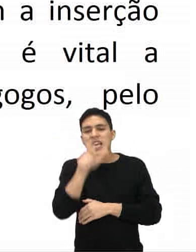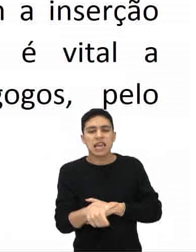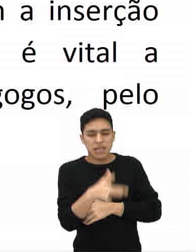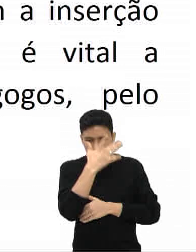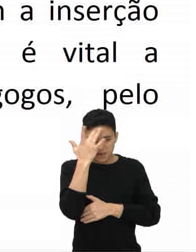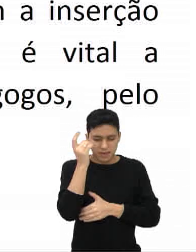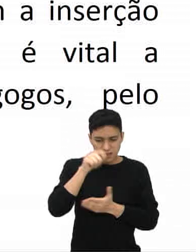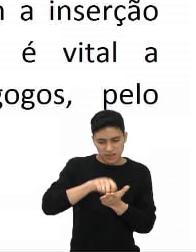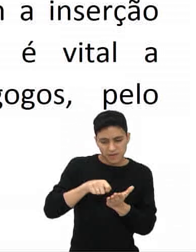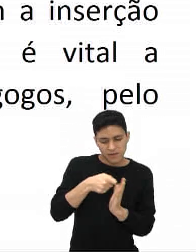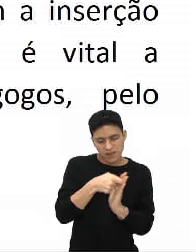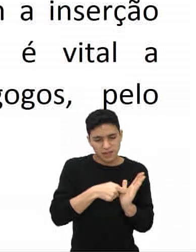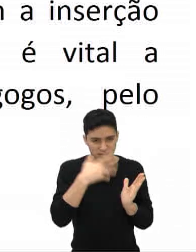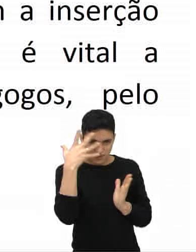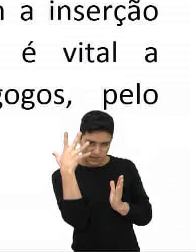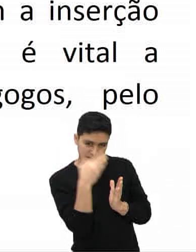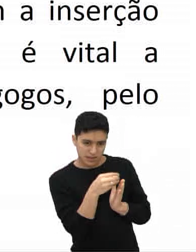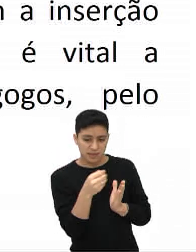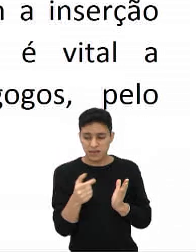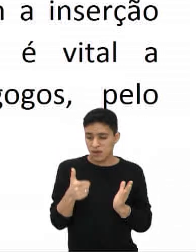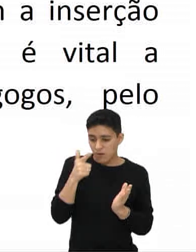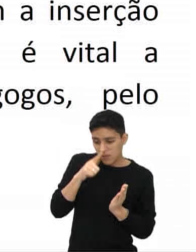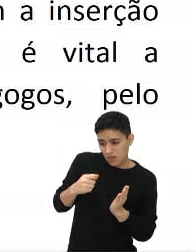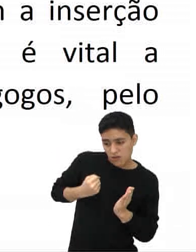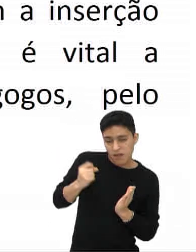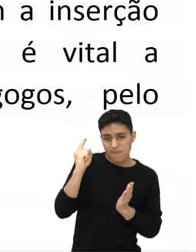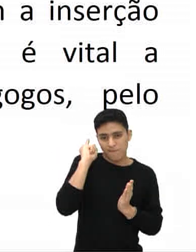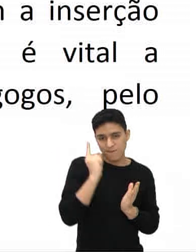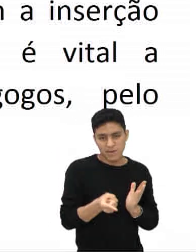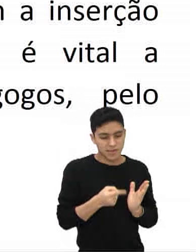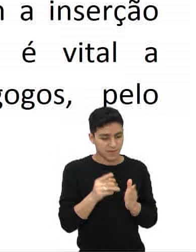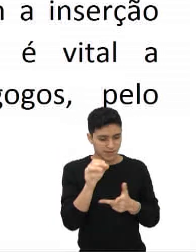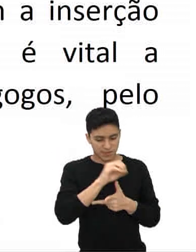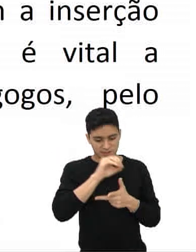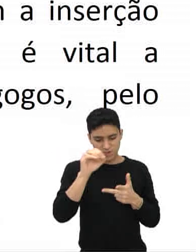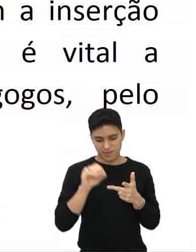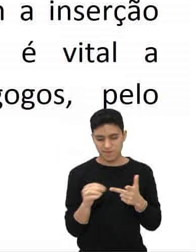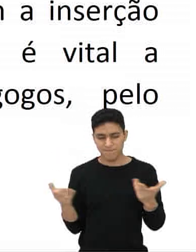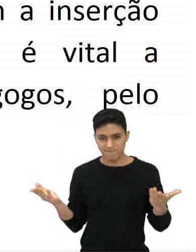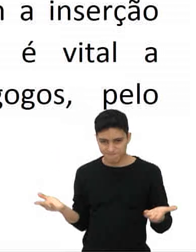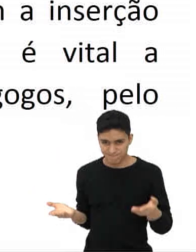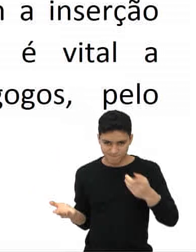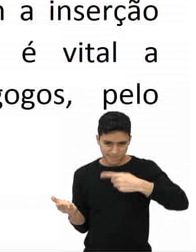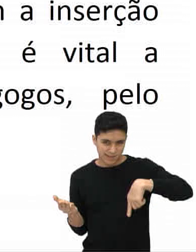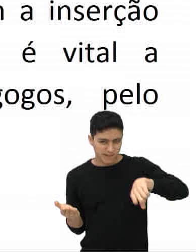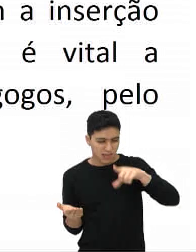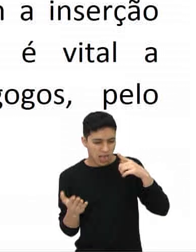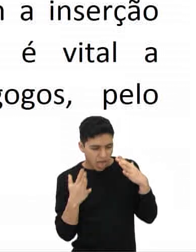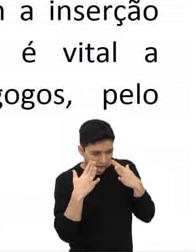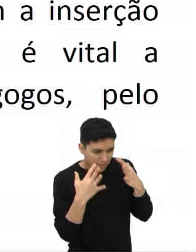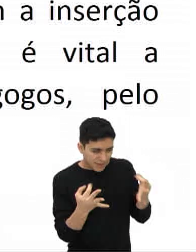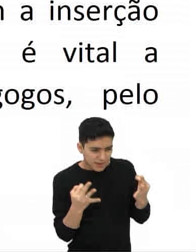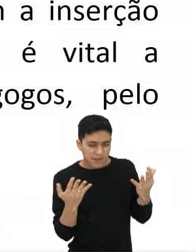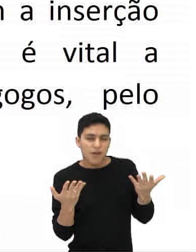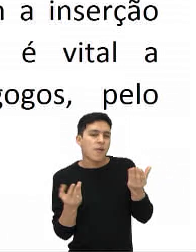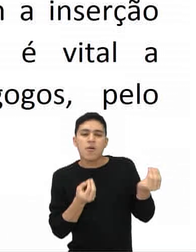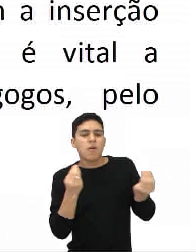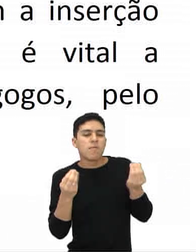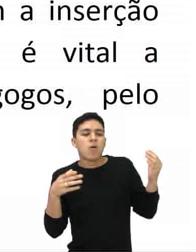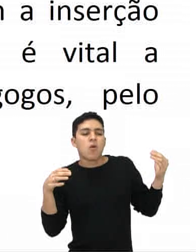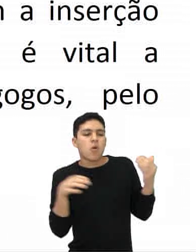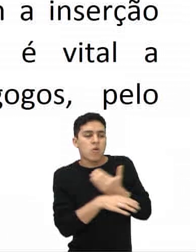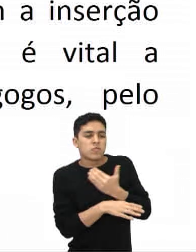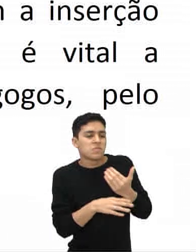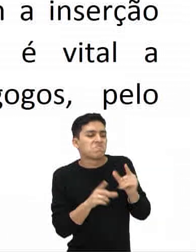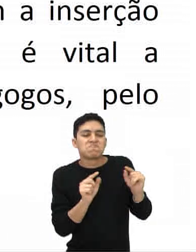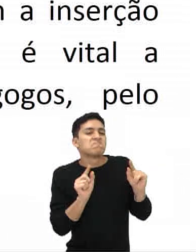essa redação linda, né? Que ganhou uma nota 1000 ali no Enem. E você presta bastante atenção, vamos ver na conclusão agora o que